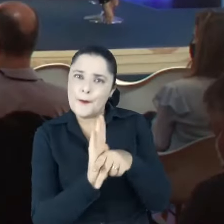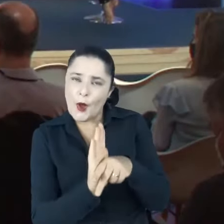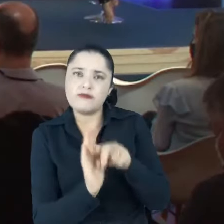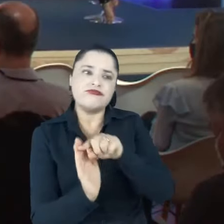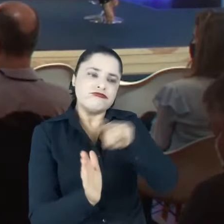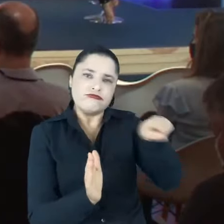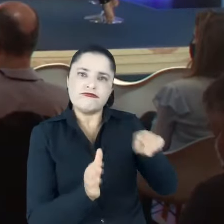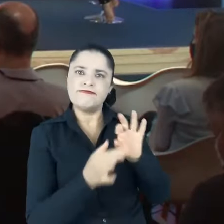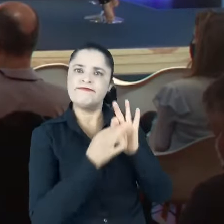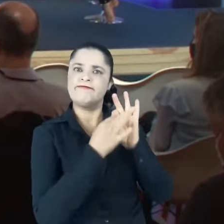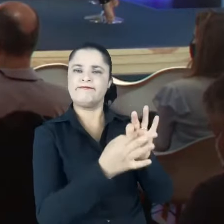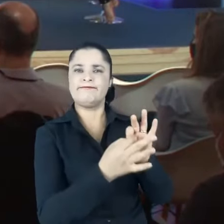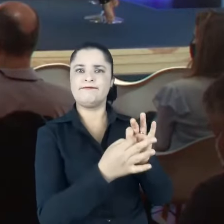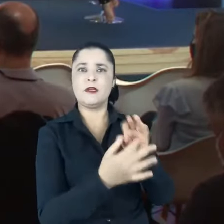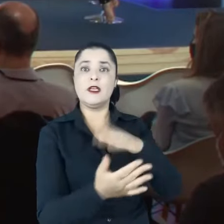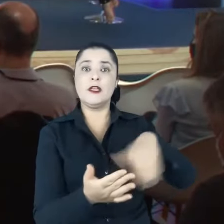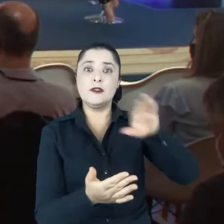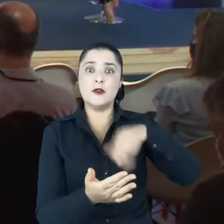nós decidimos